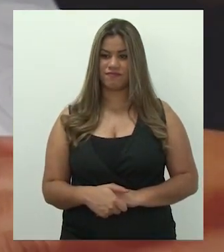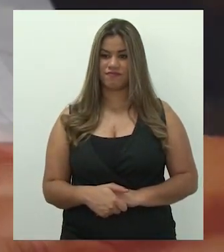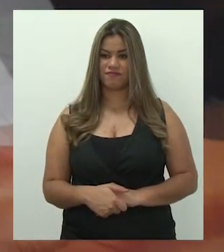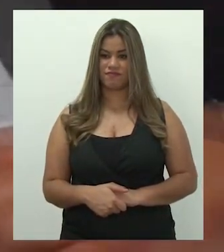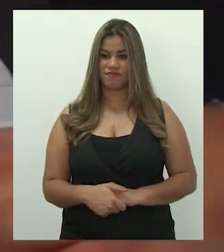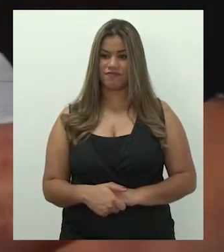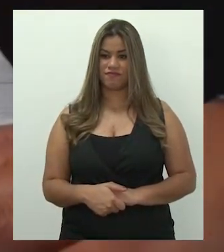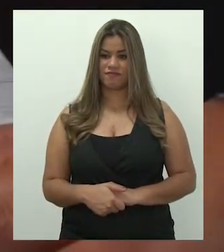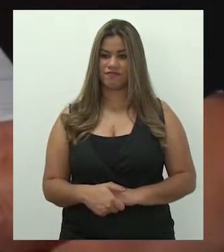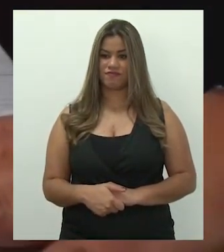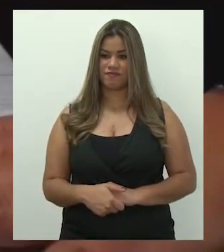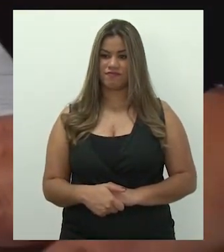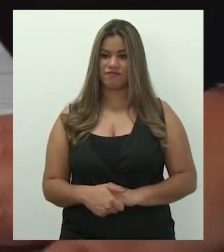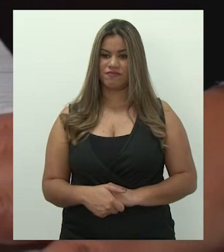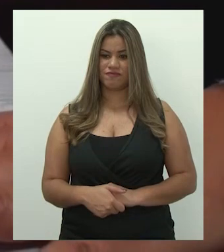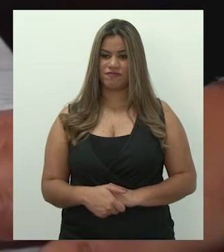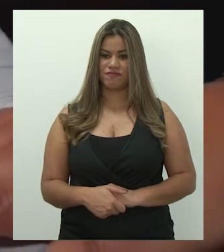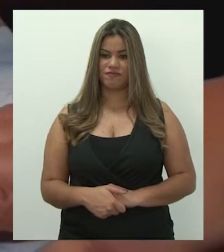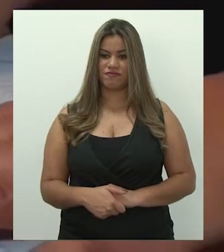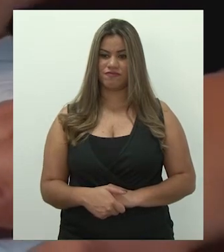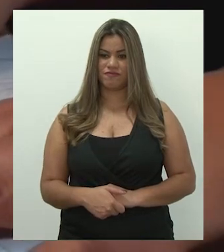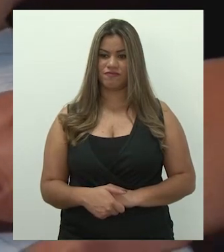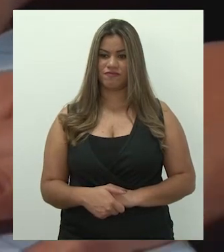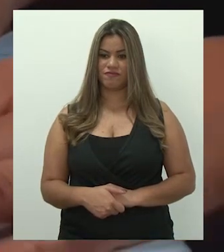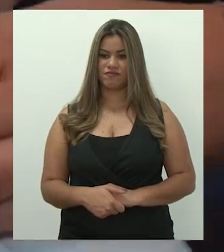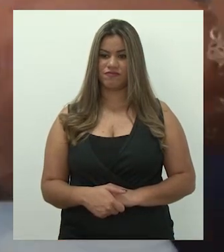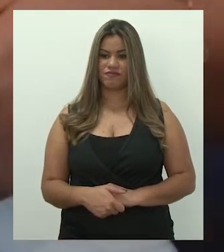Abra novamente a sua figura.